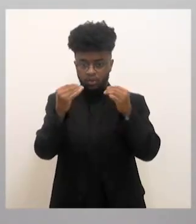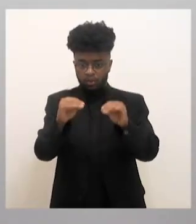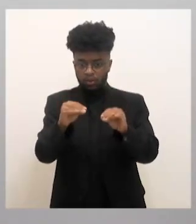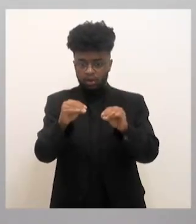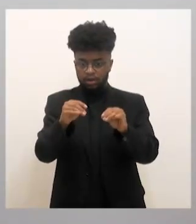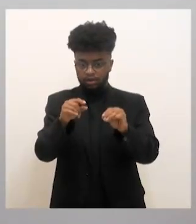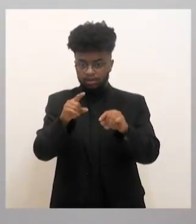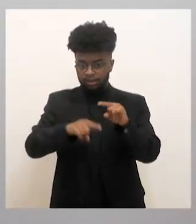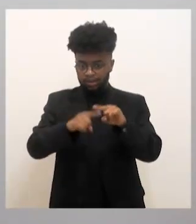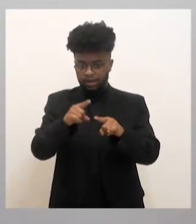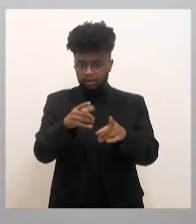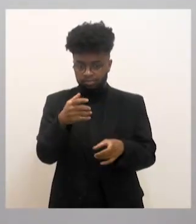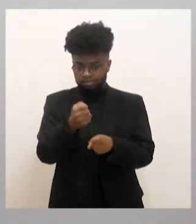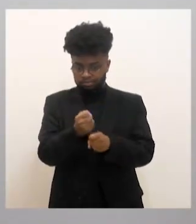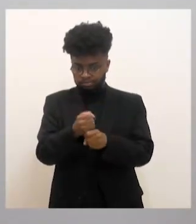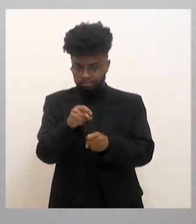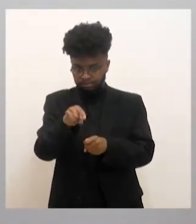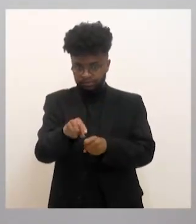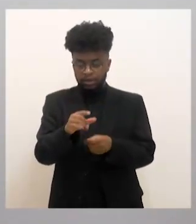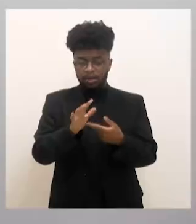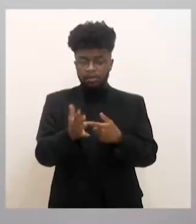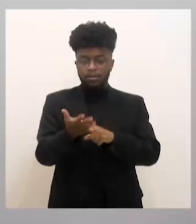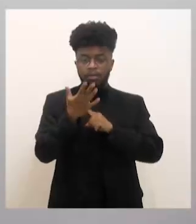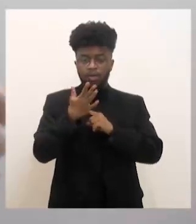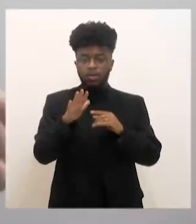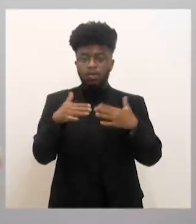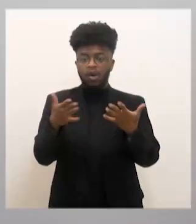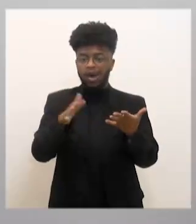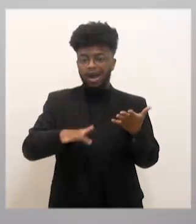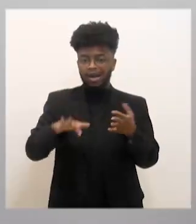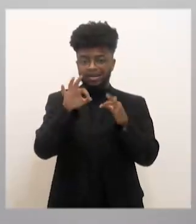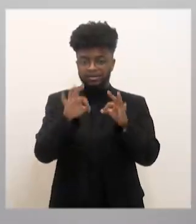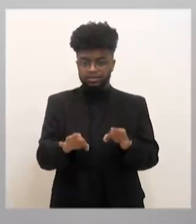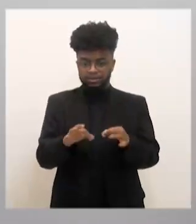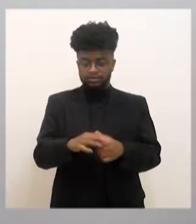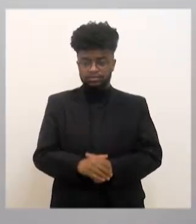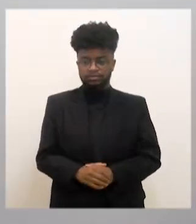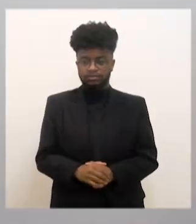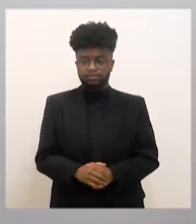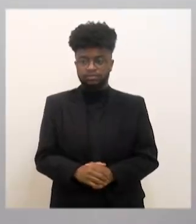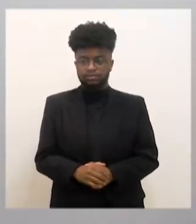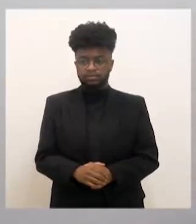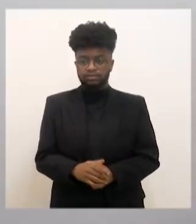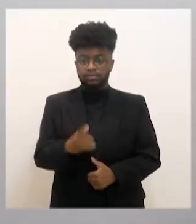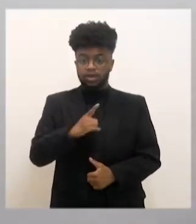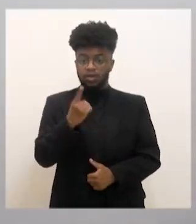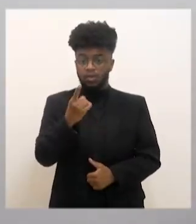calculadora e te dá essa área. Vê a precisão que está.